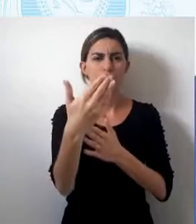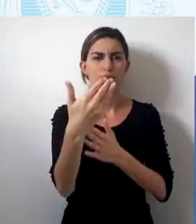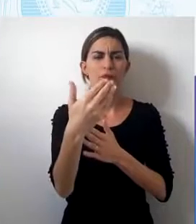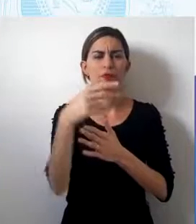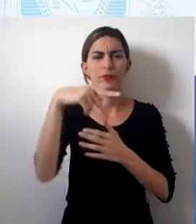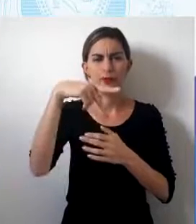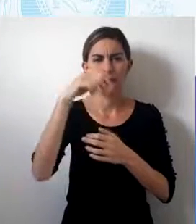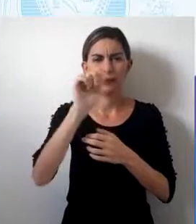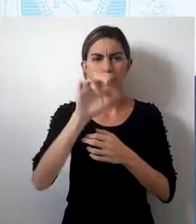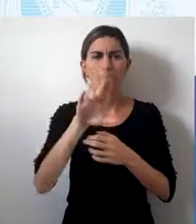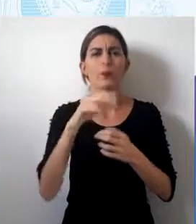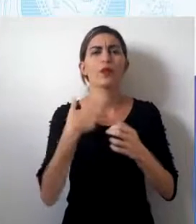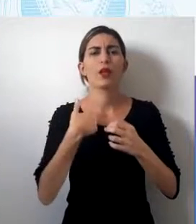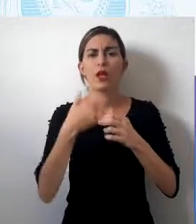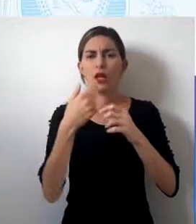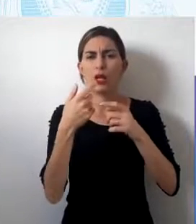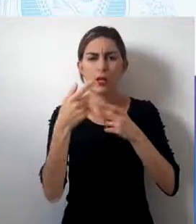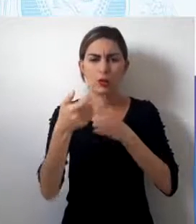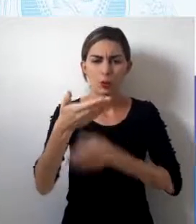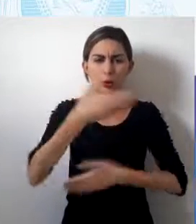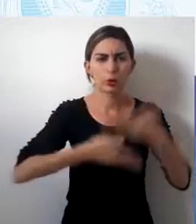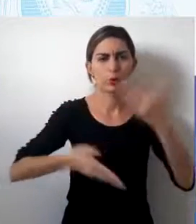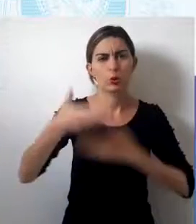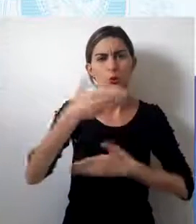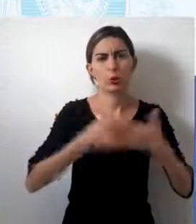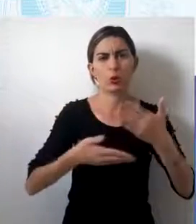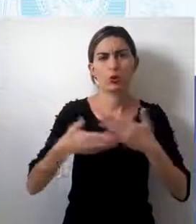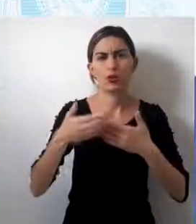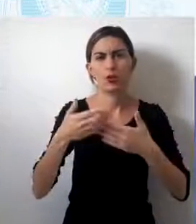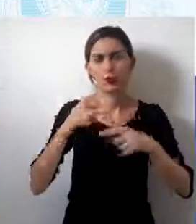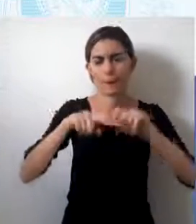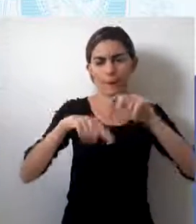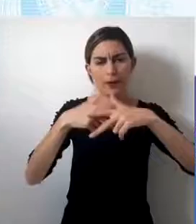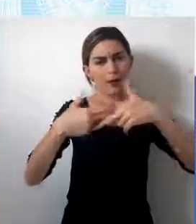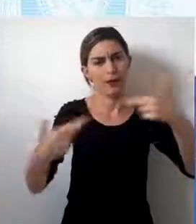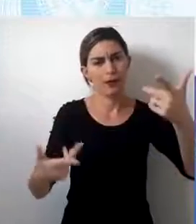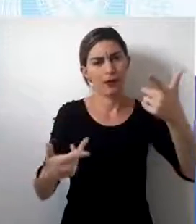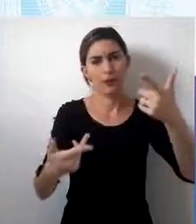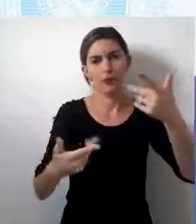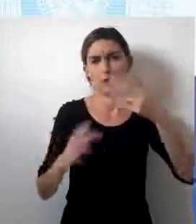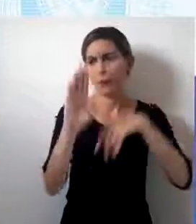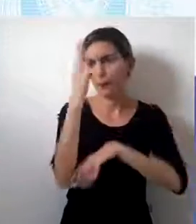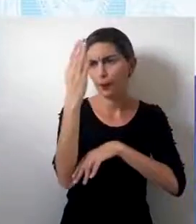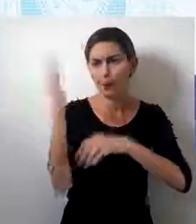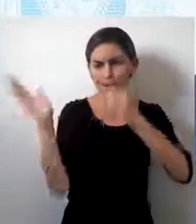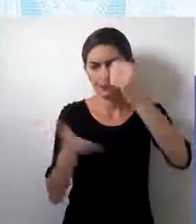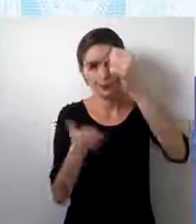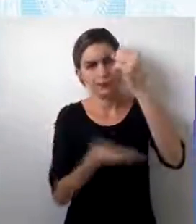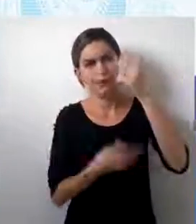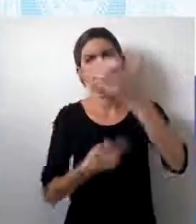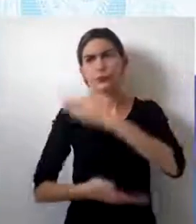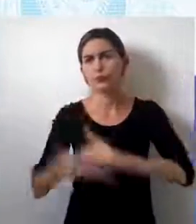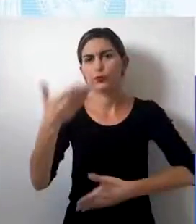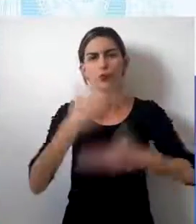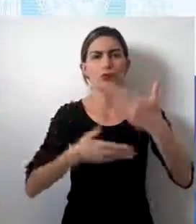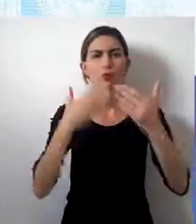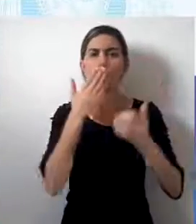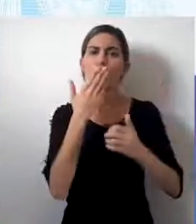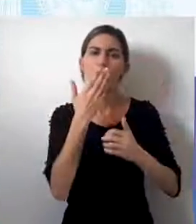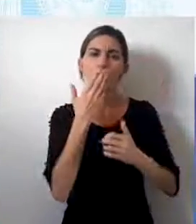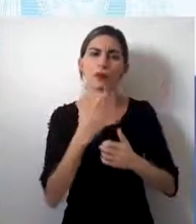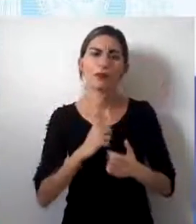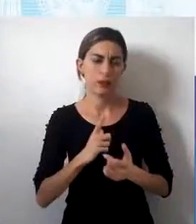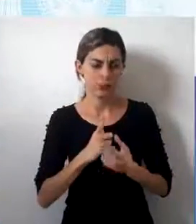de especiarias, que era o escambo, ou seja, havia uma troca de mercadoria por mercadoria. O que os indígenas tinham